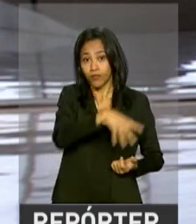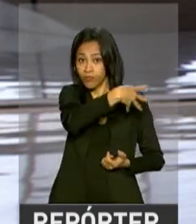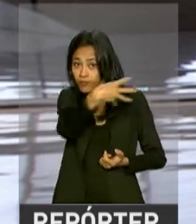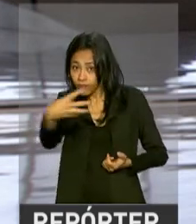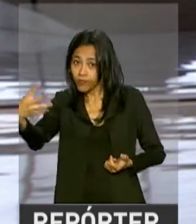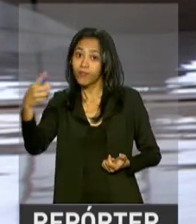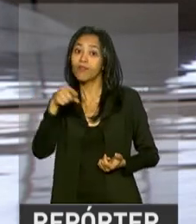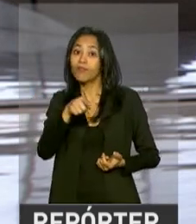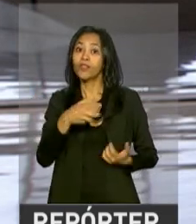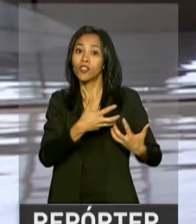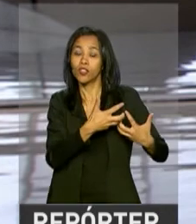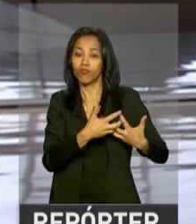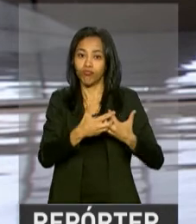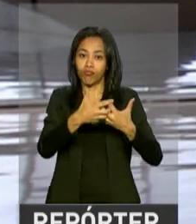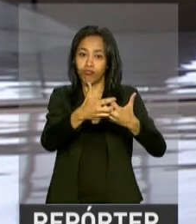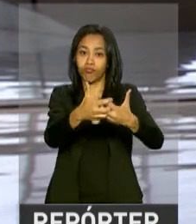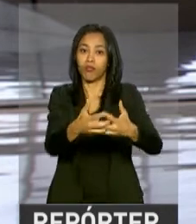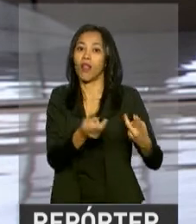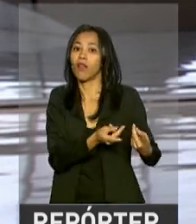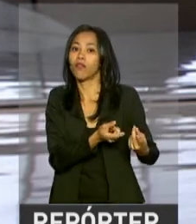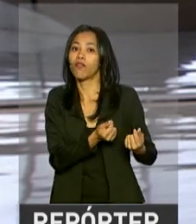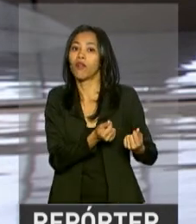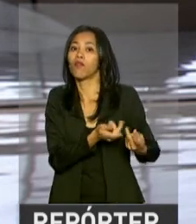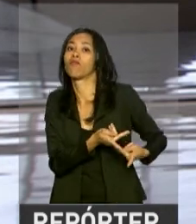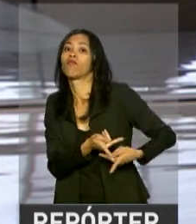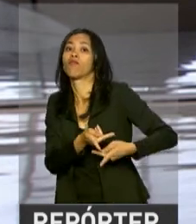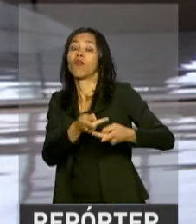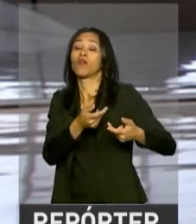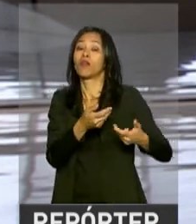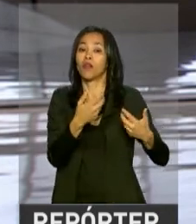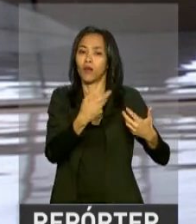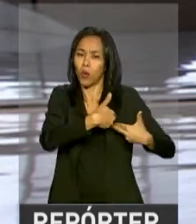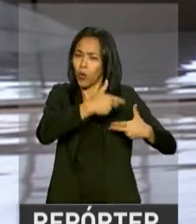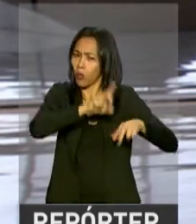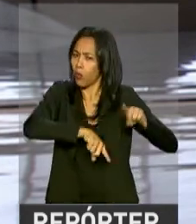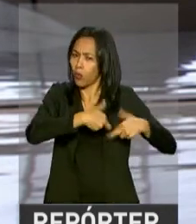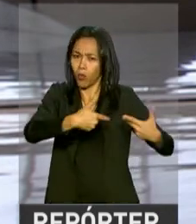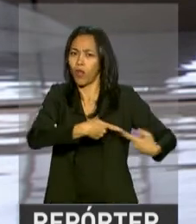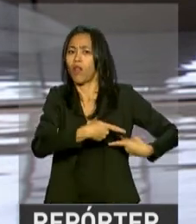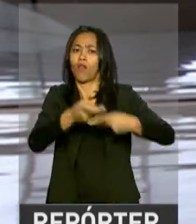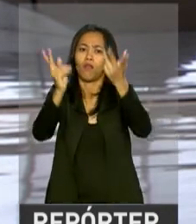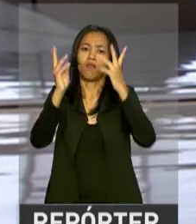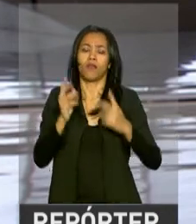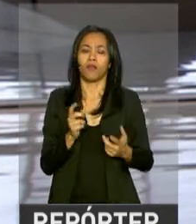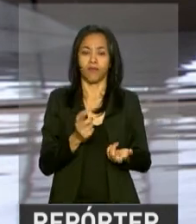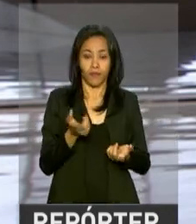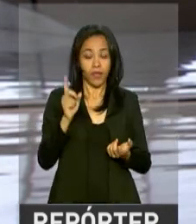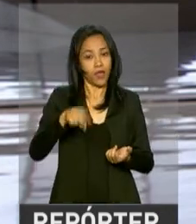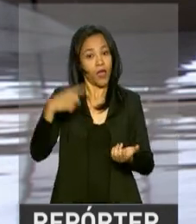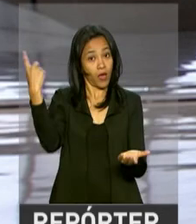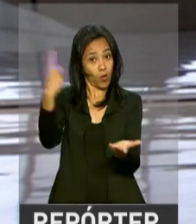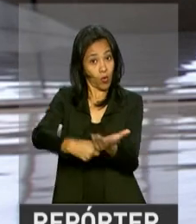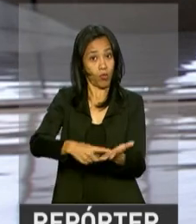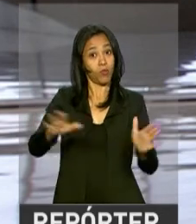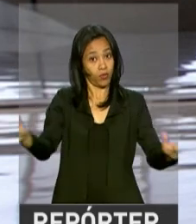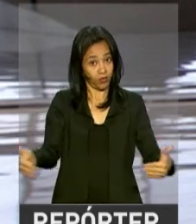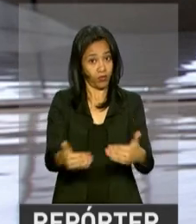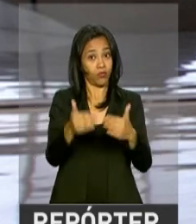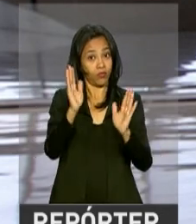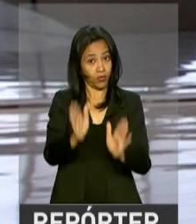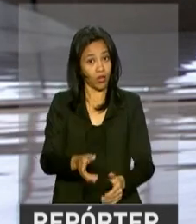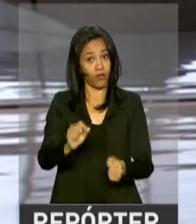ajustes vão ser por devem ser publicados em breve com os detalhes acordadas entre o governo e os caminhoneiros